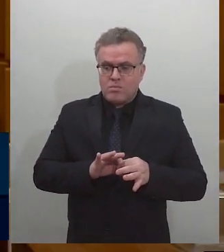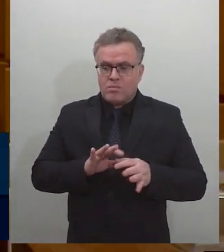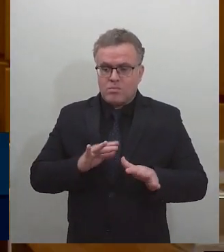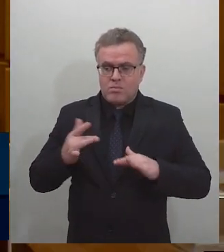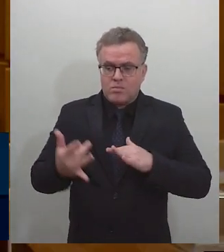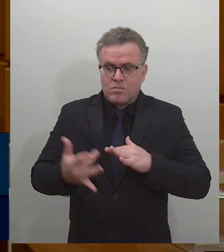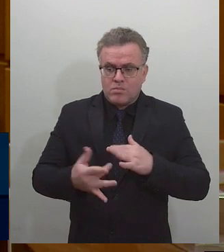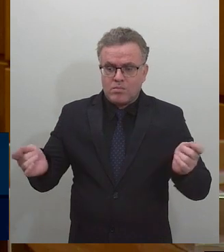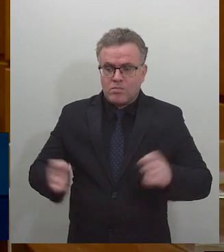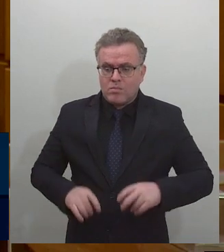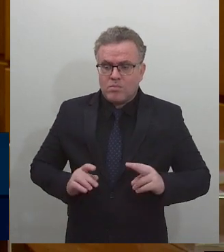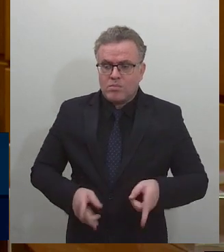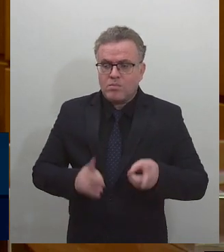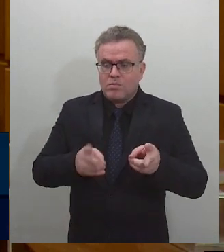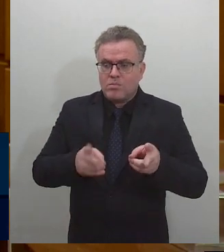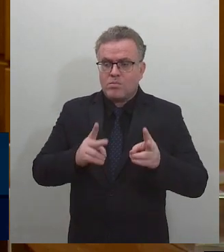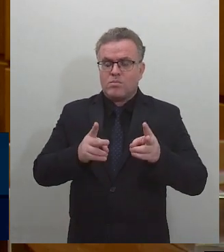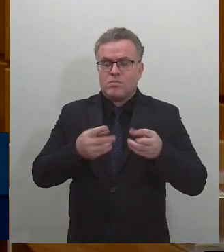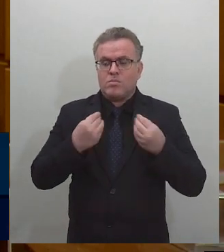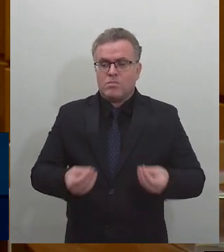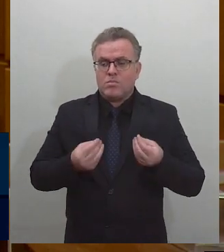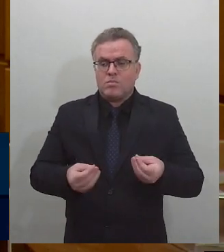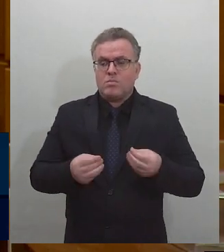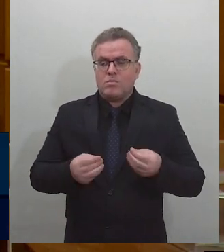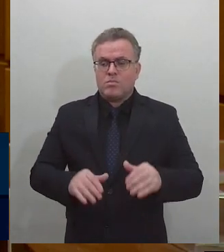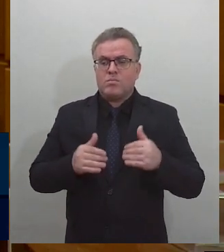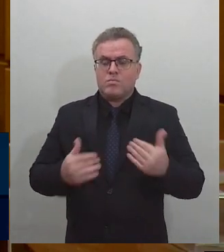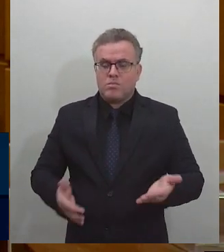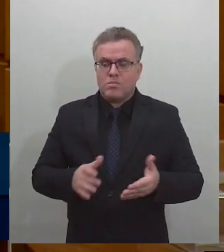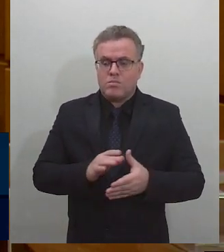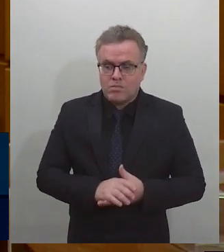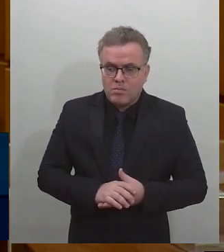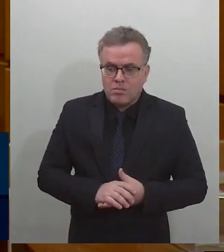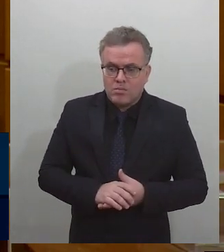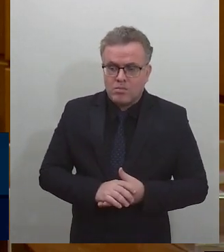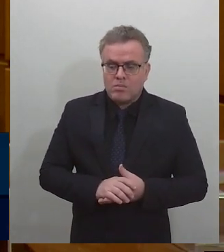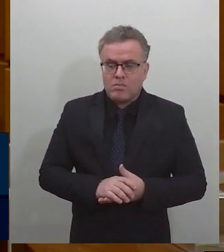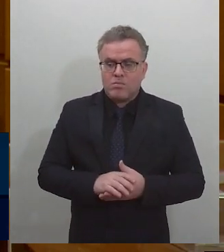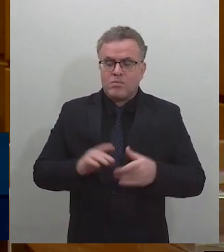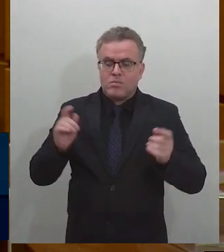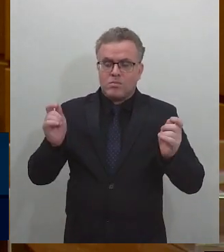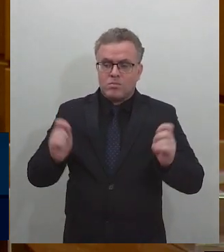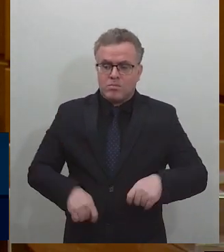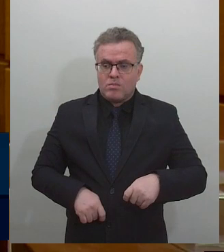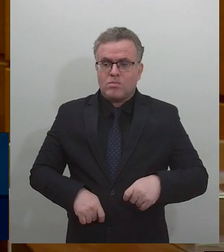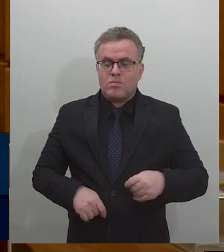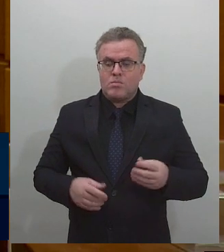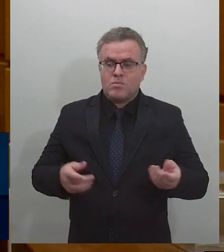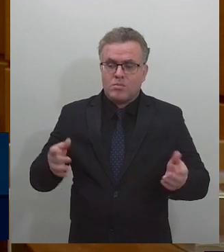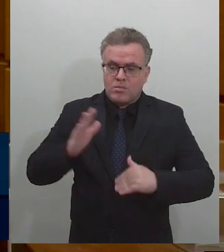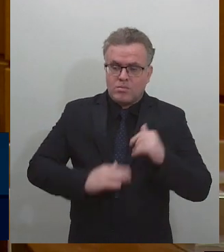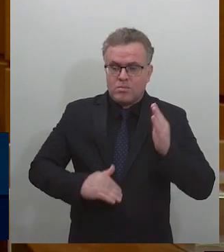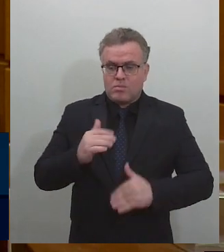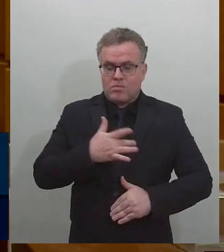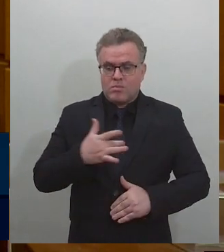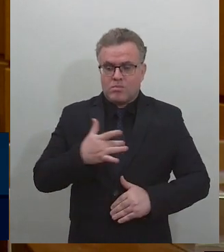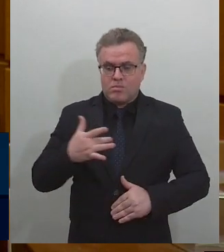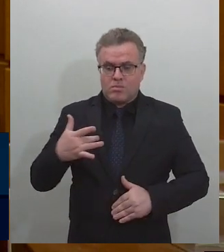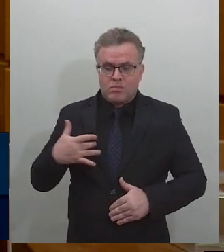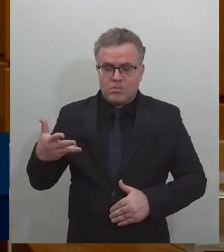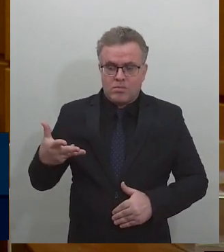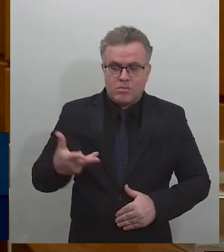a amamentarem. Essa rede deve envolver profissionais de saúde, especialistas em lactação,